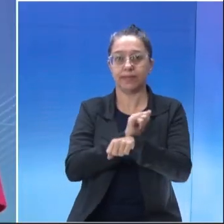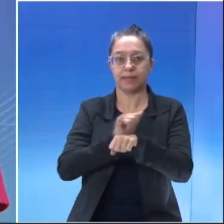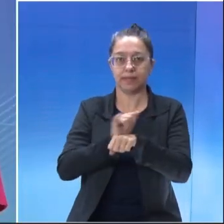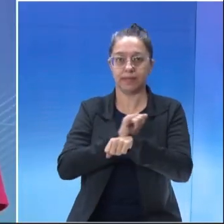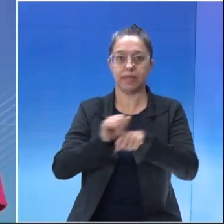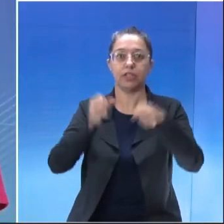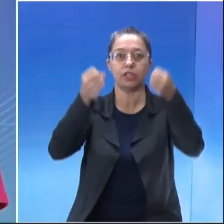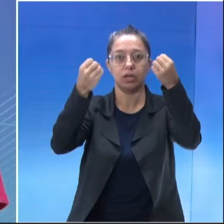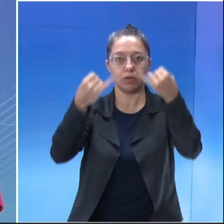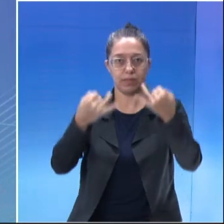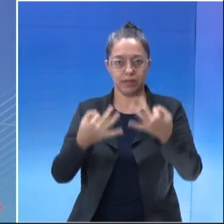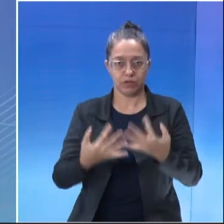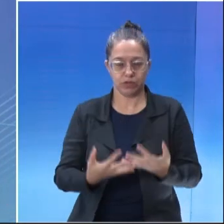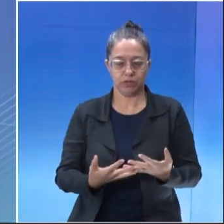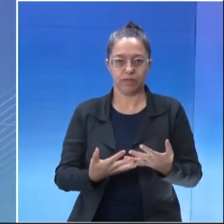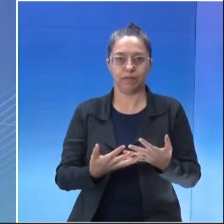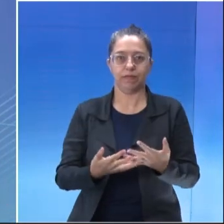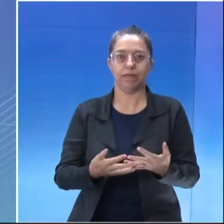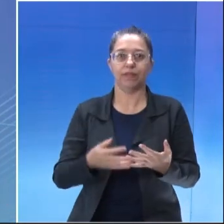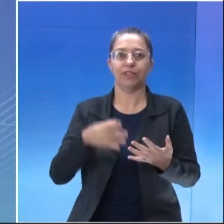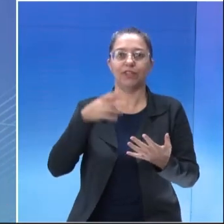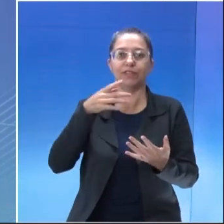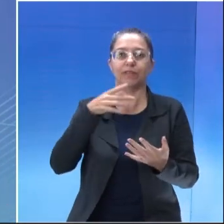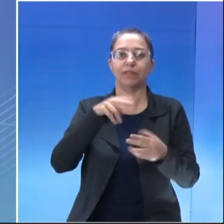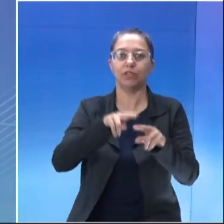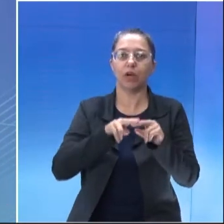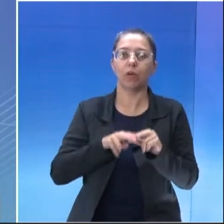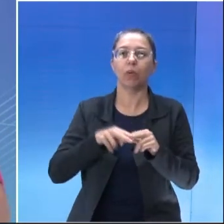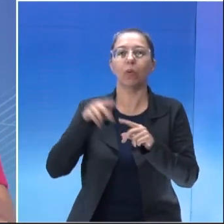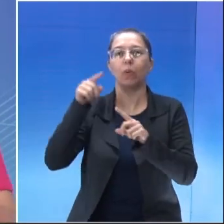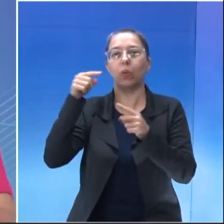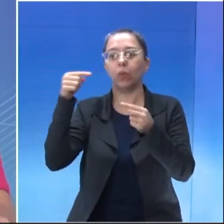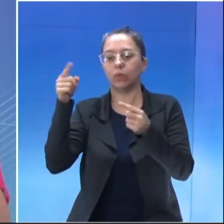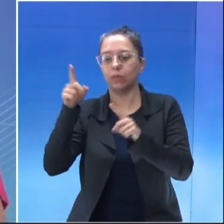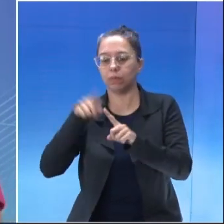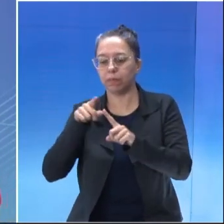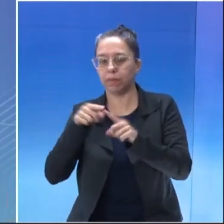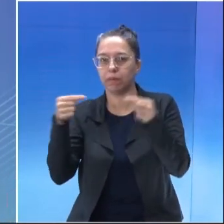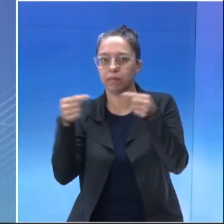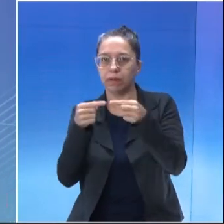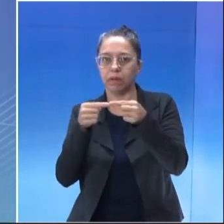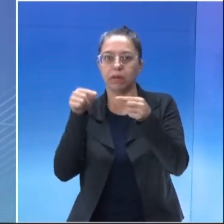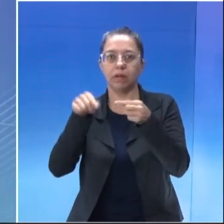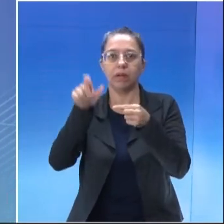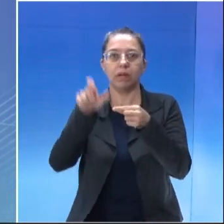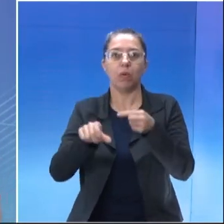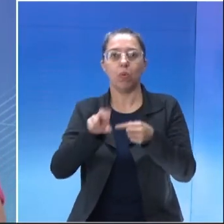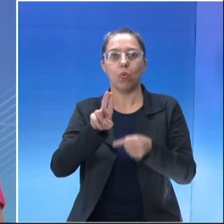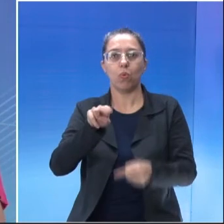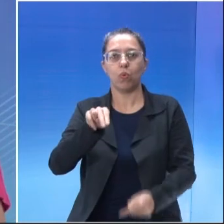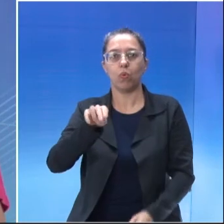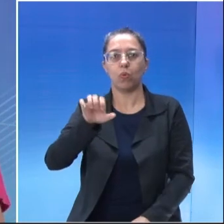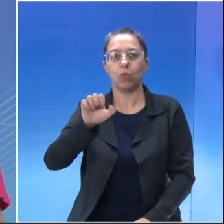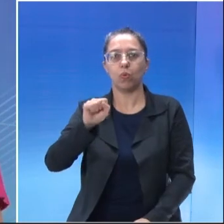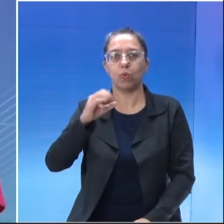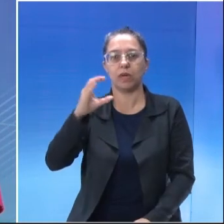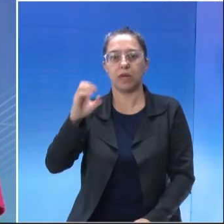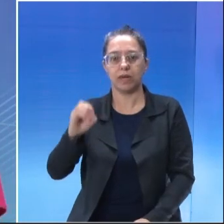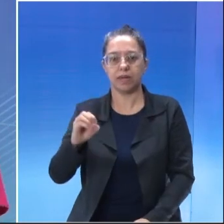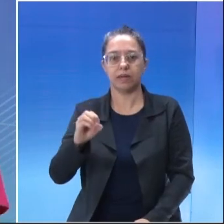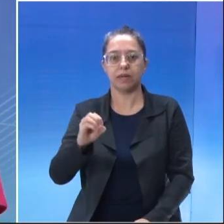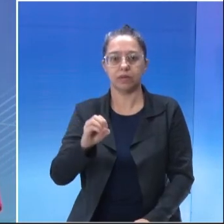tempo todo ela dizendo, de acordo com a Unesco, os direitos humanos devem ser o alicerce para todo o progresso.